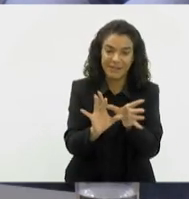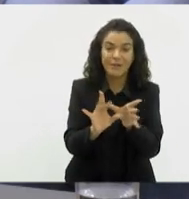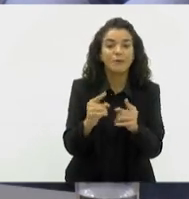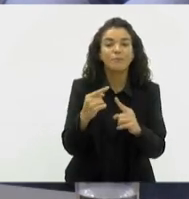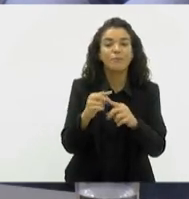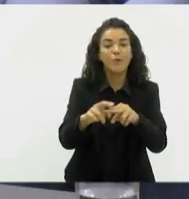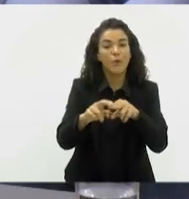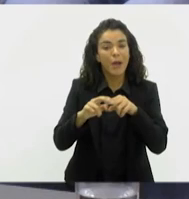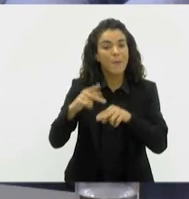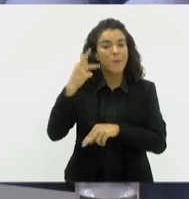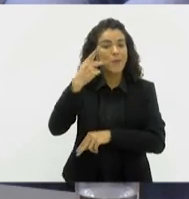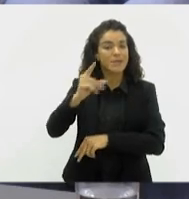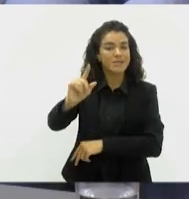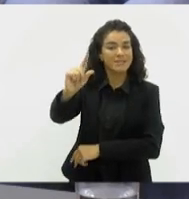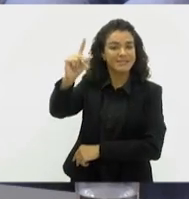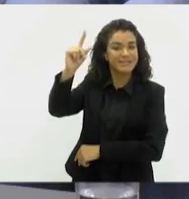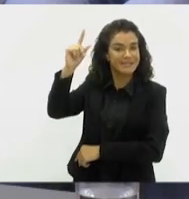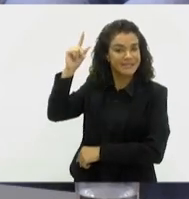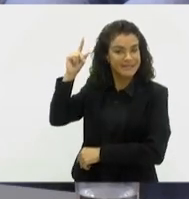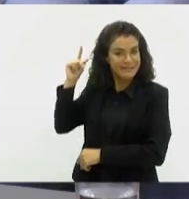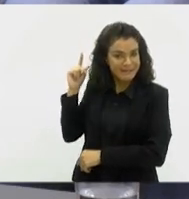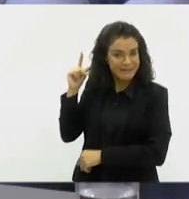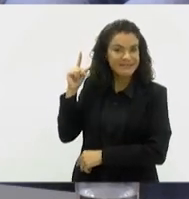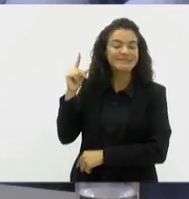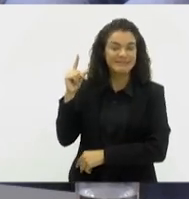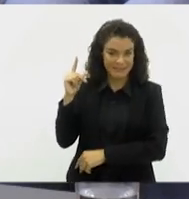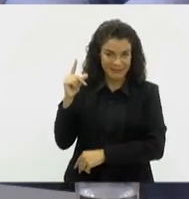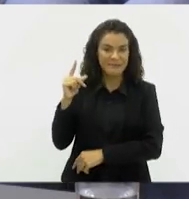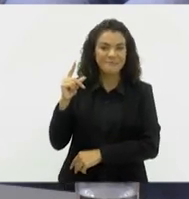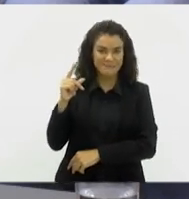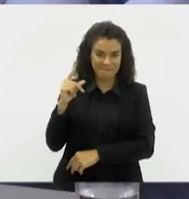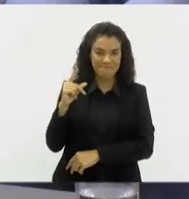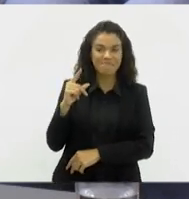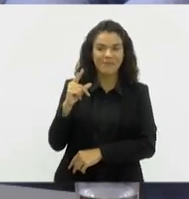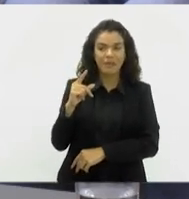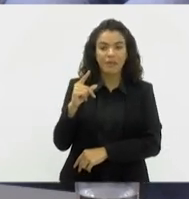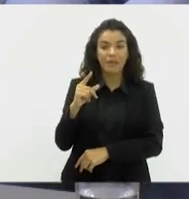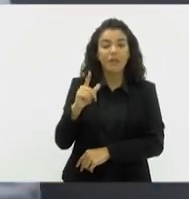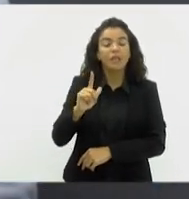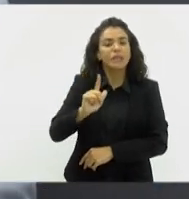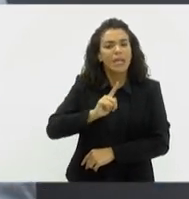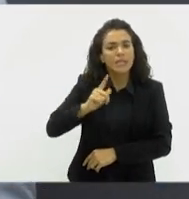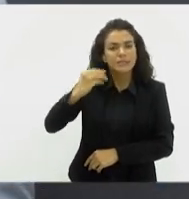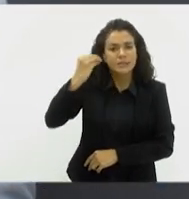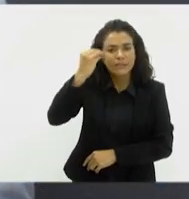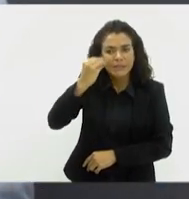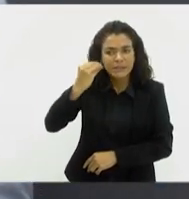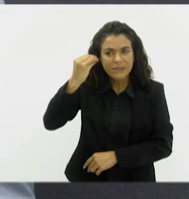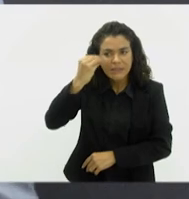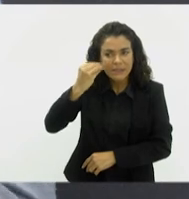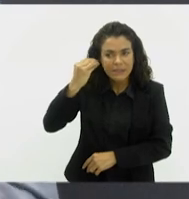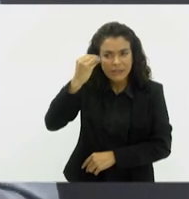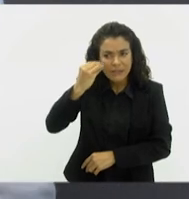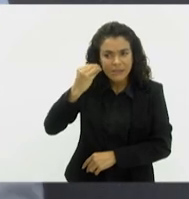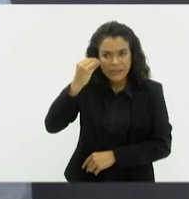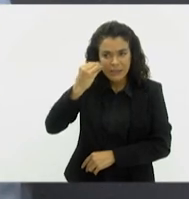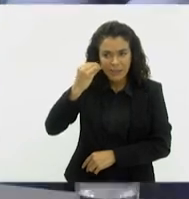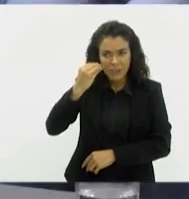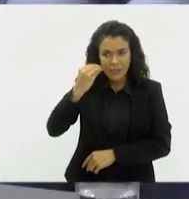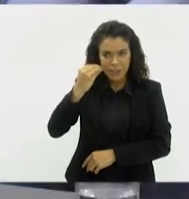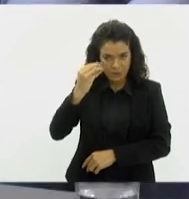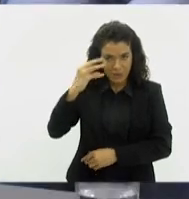conta de políticas muito antigas, não que vivam hoje, mas existem... A senhora teve alguma experiência, Sim, pela